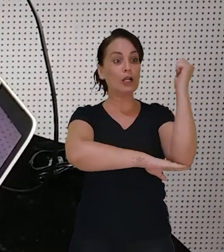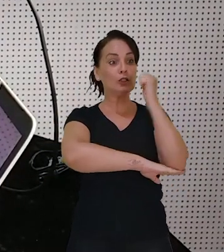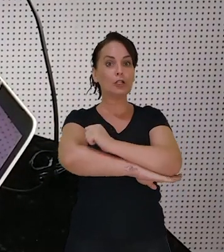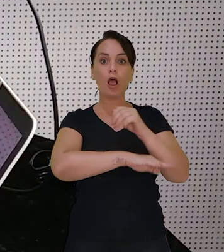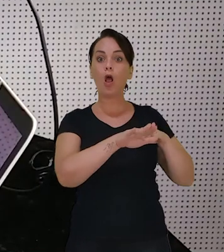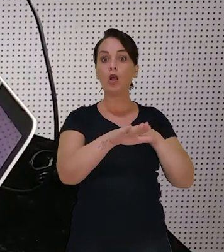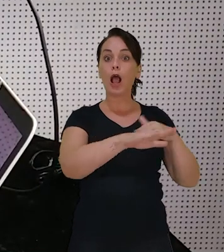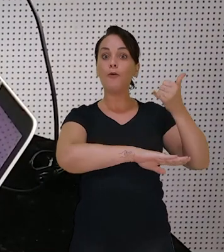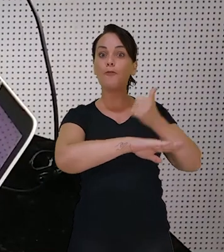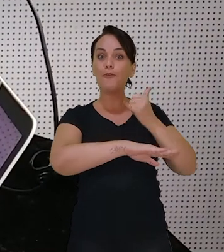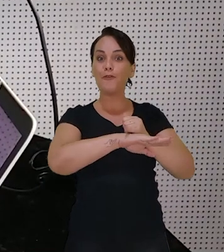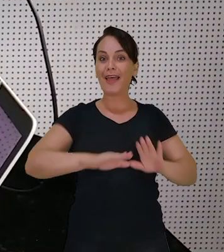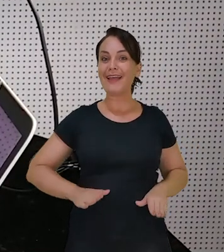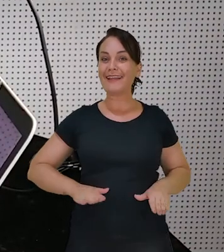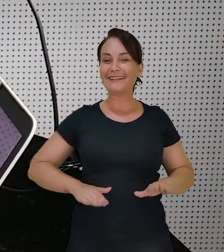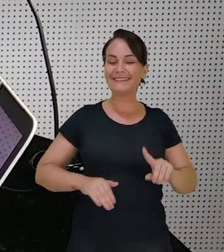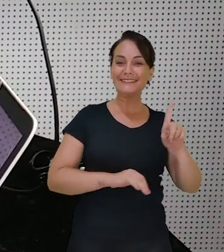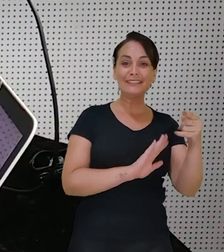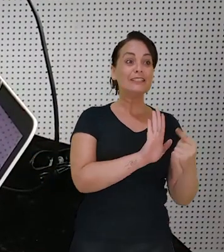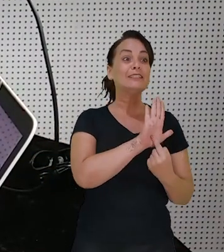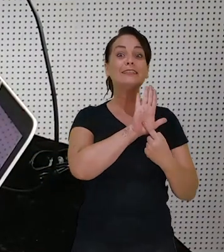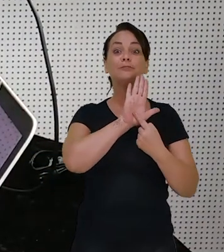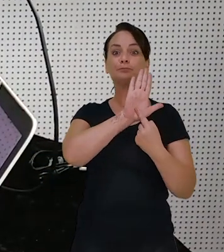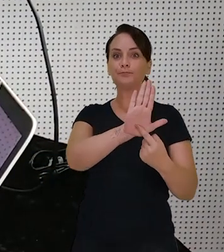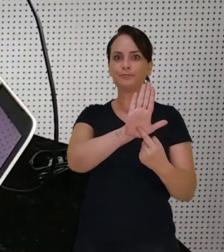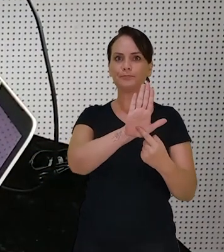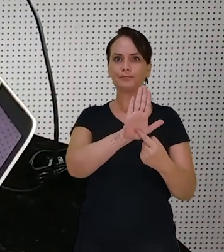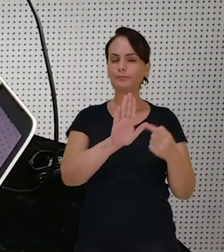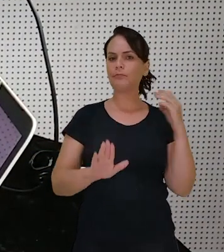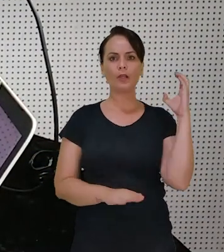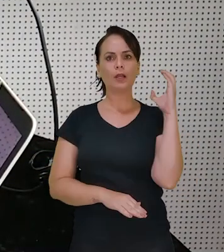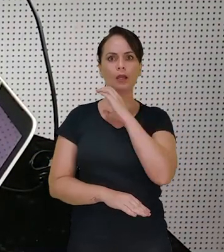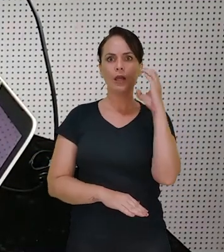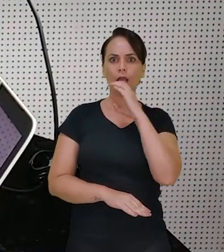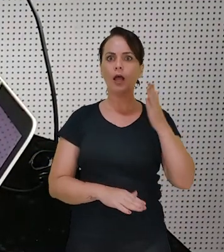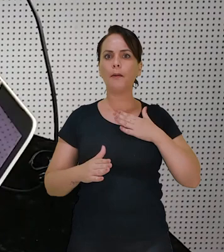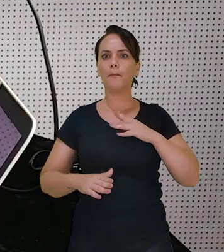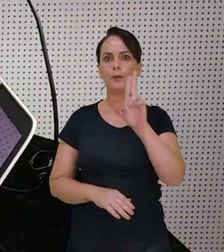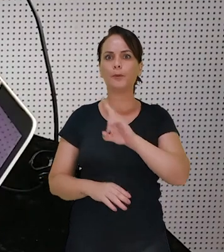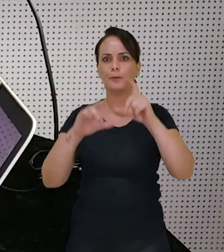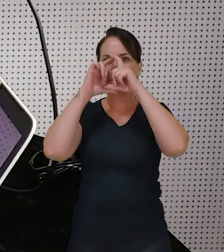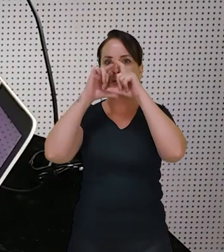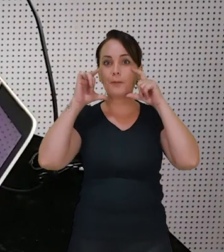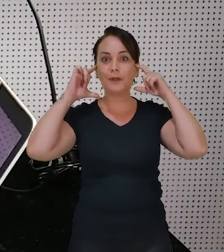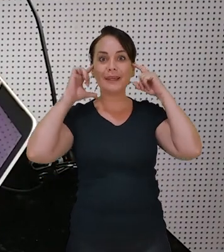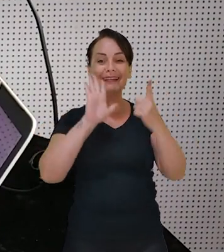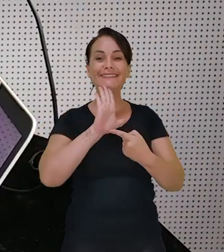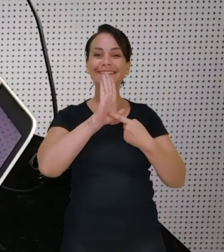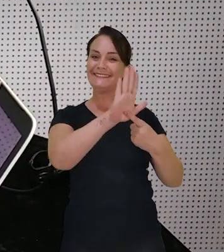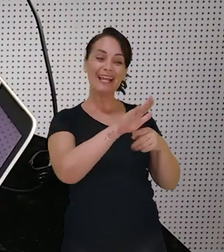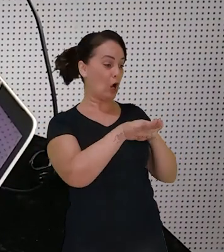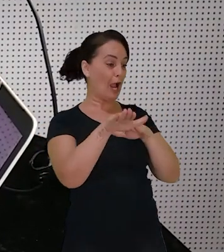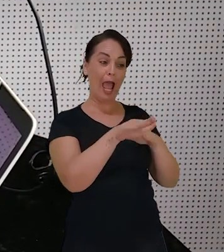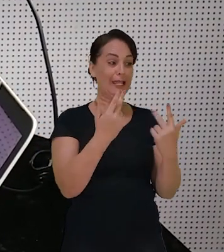ferro no colo, que logo levantou em minha direção. Coloquei rapidamente a minha máscara e foi aí que mostrei um carrinho